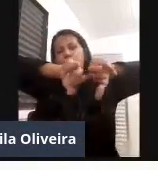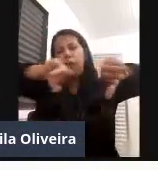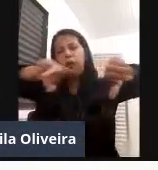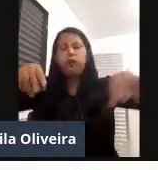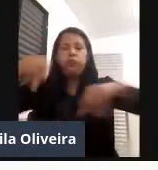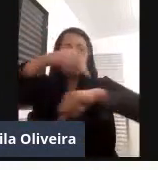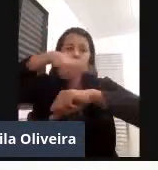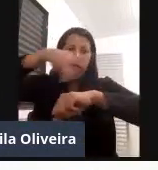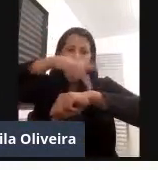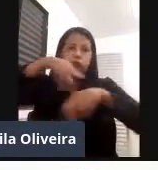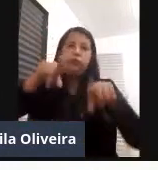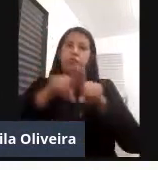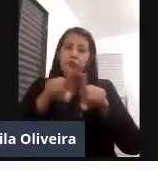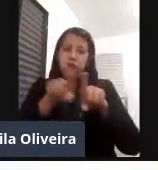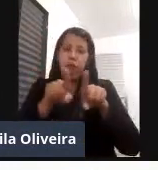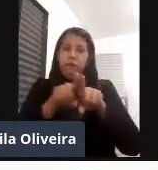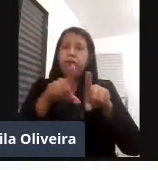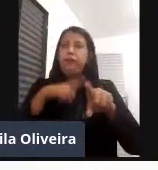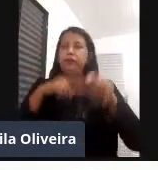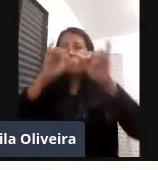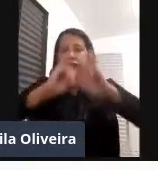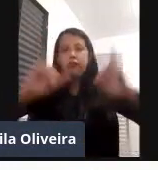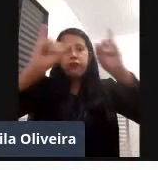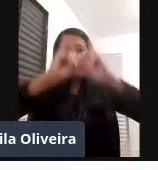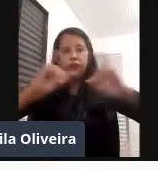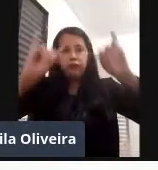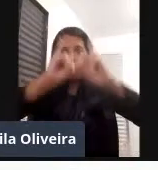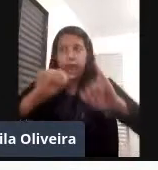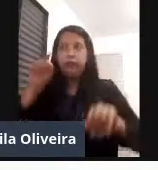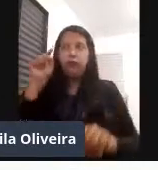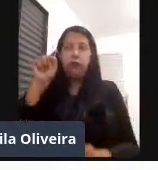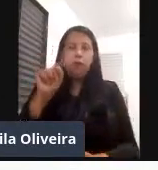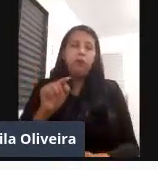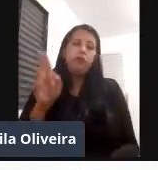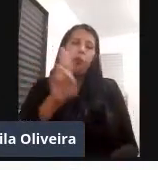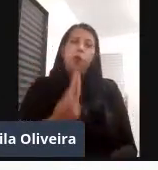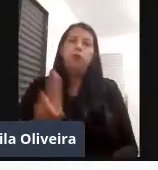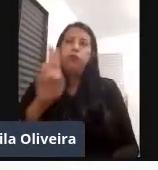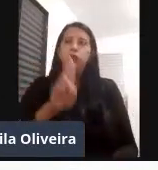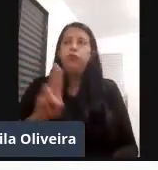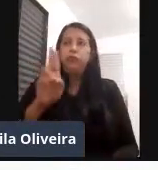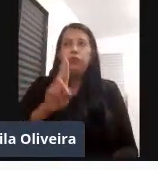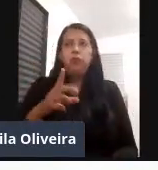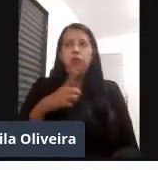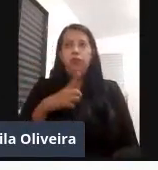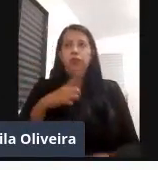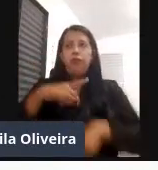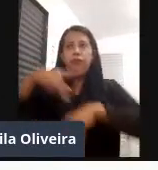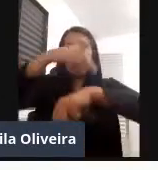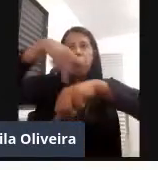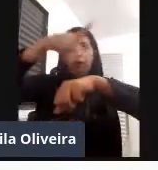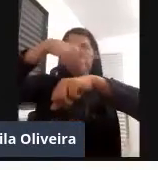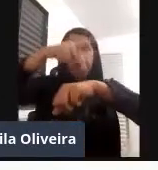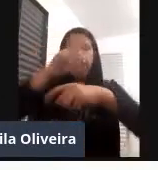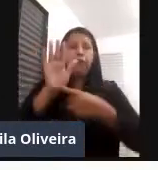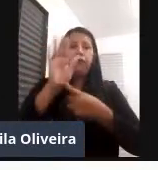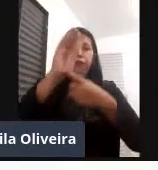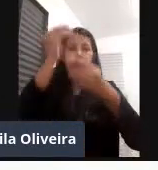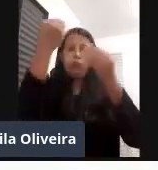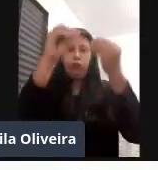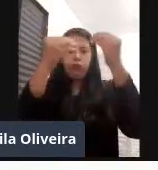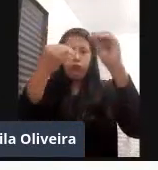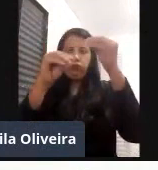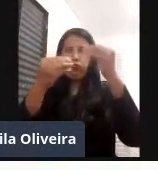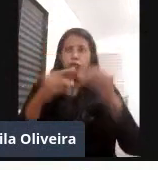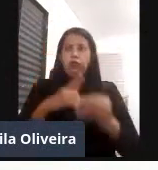e outros países da América Latina e da Europa. Então, aqui você consegue ver quais são os periódicos da qual